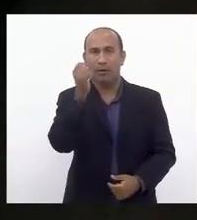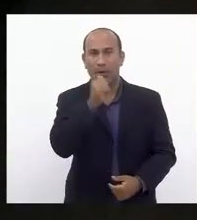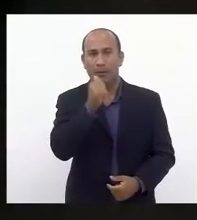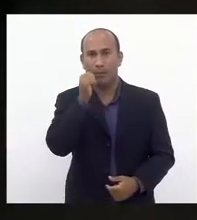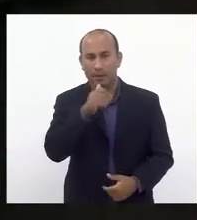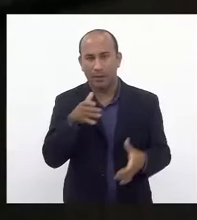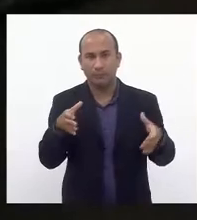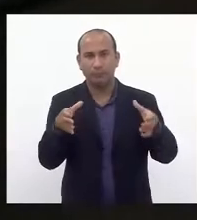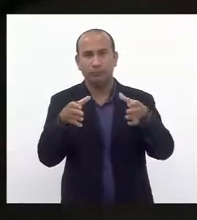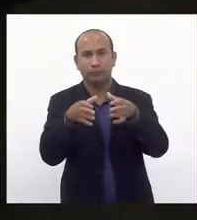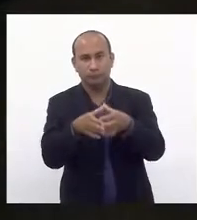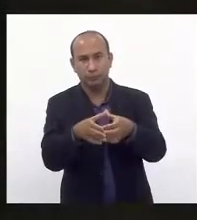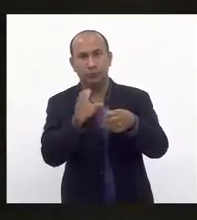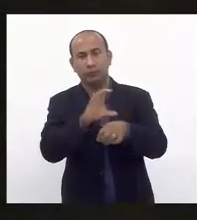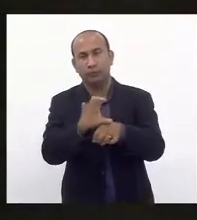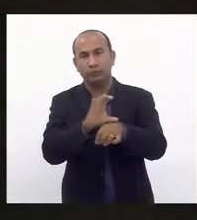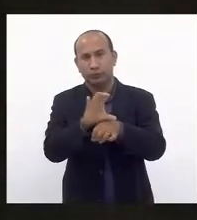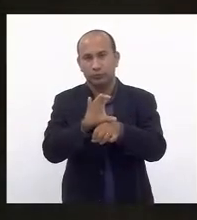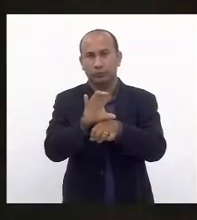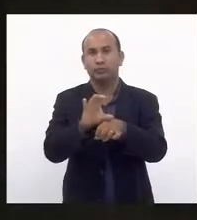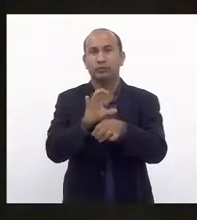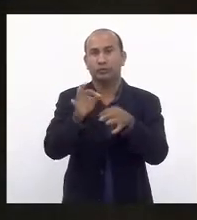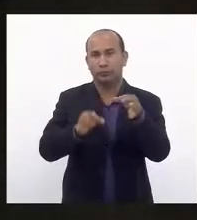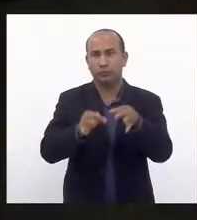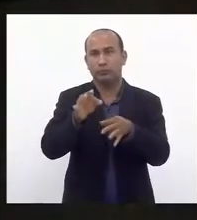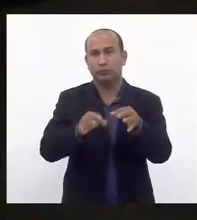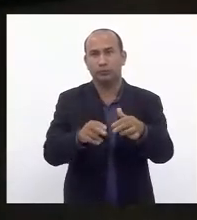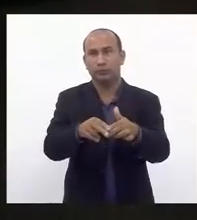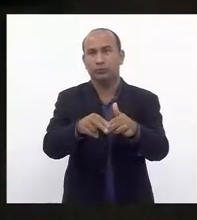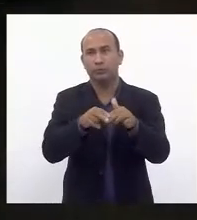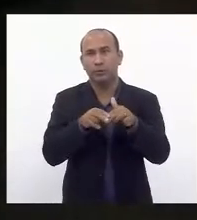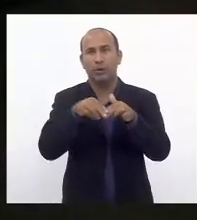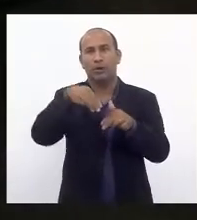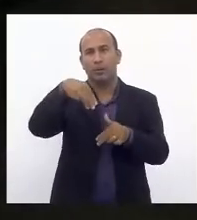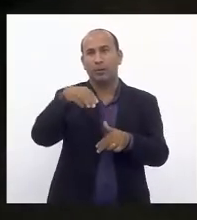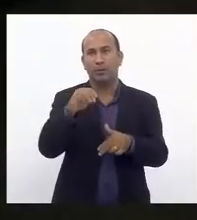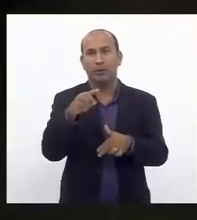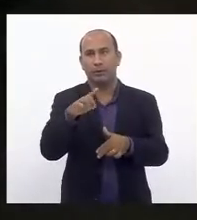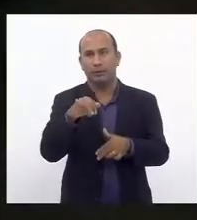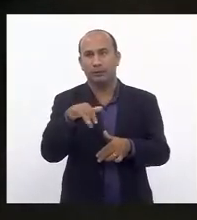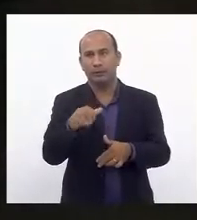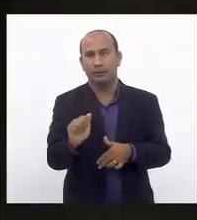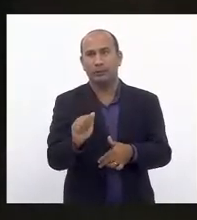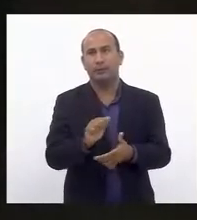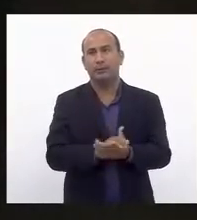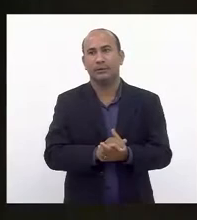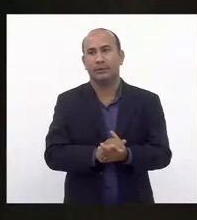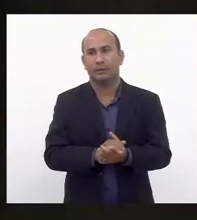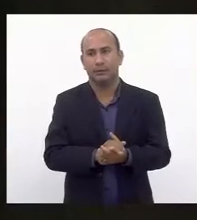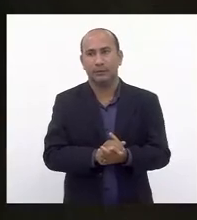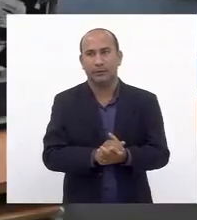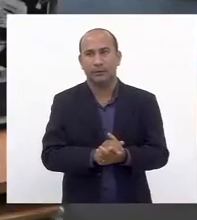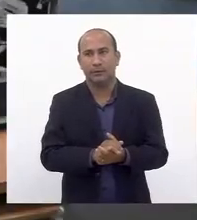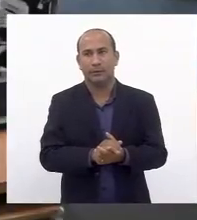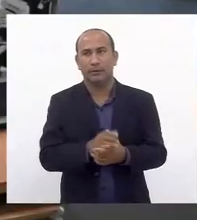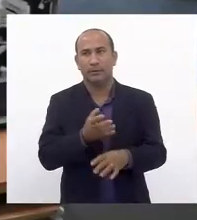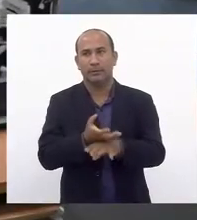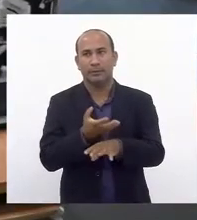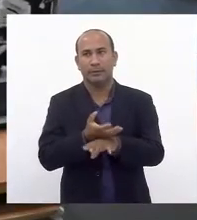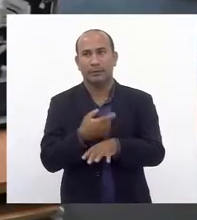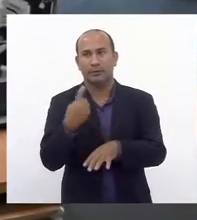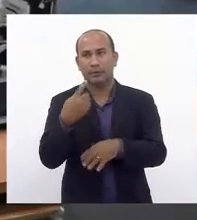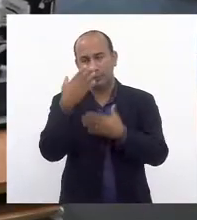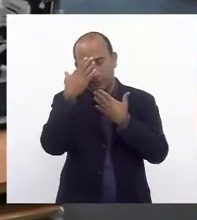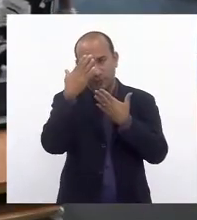membro da Comissão de Constituição e Justiça para emitir o parecer, a deputada Mônica Francisco, para emitir o parecer sobre essa matéria. Obrigada,